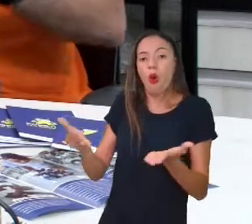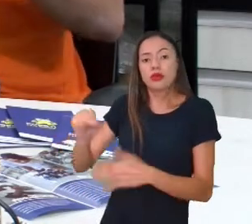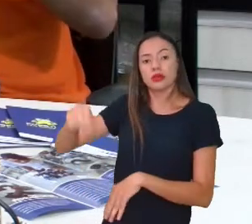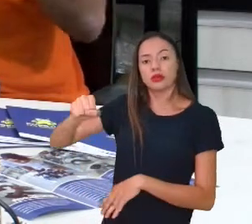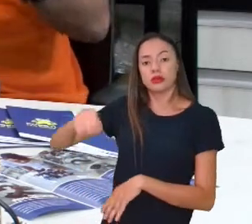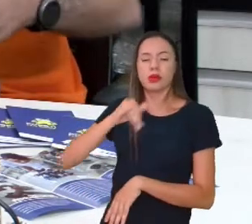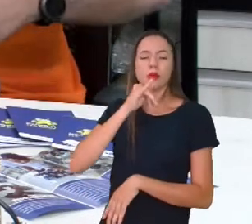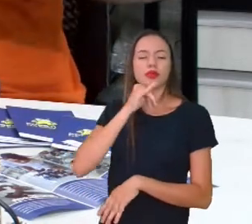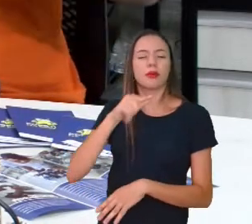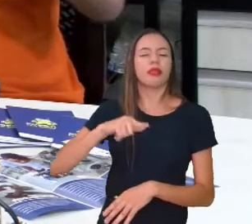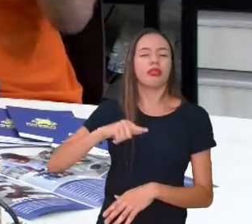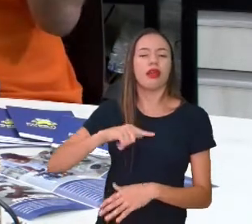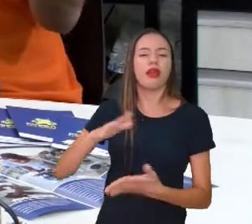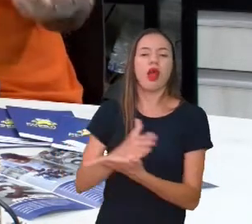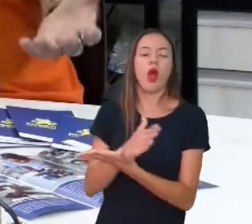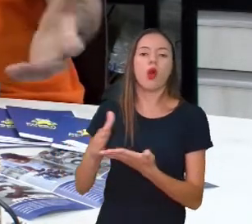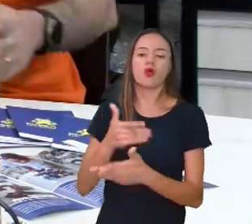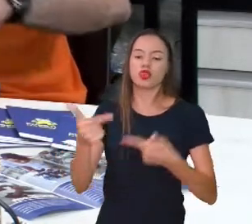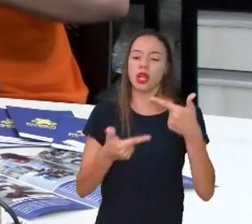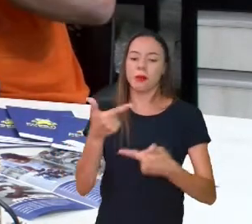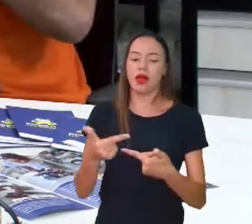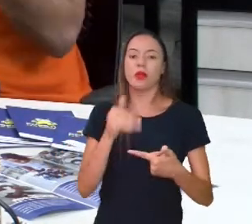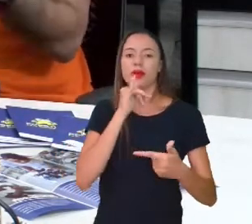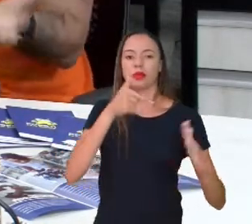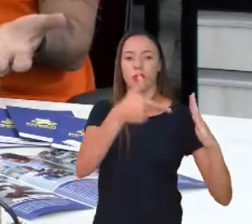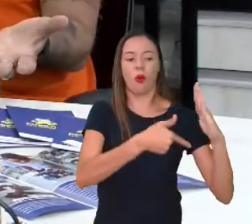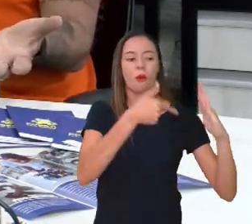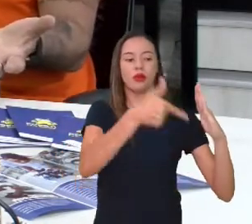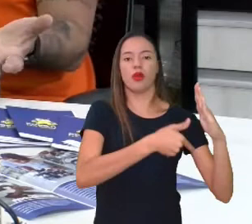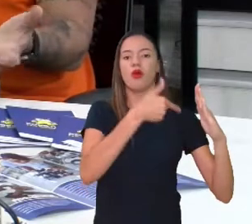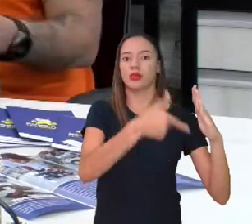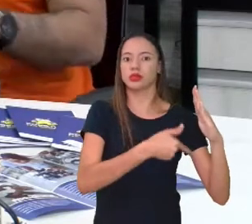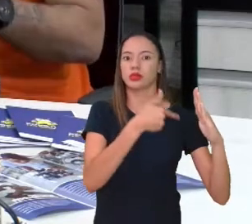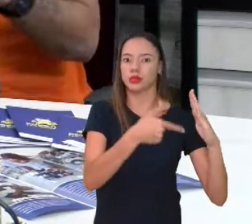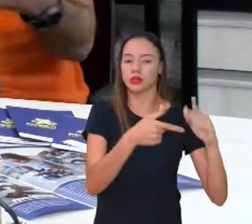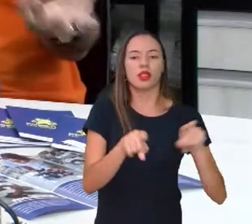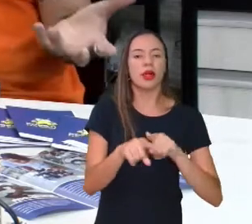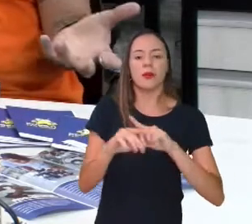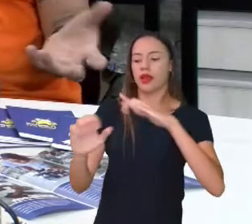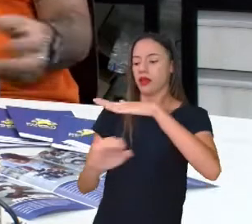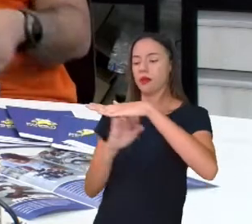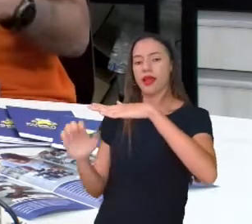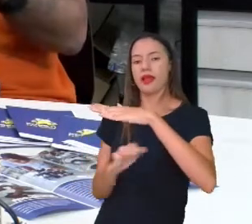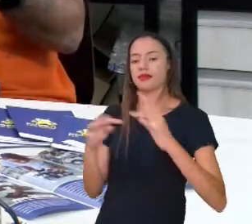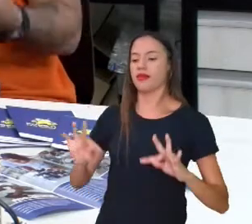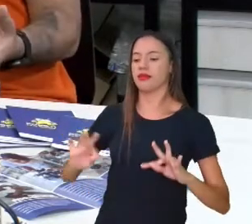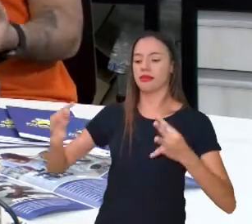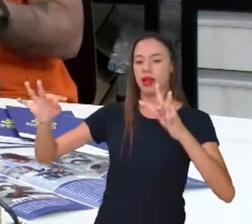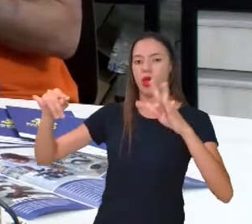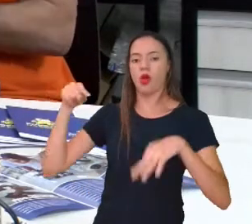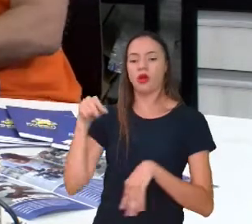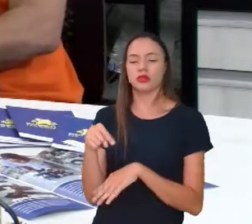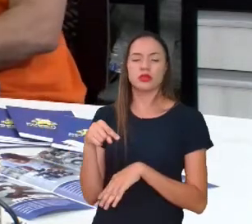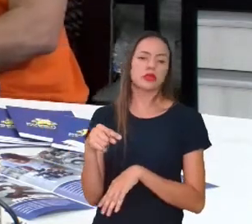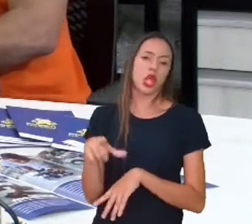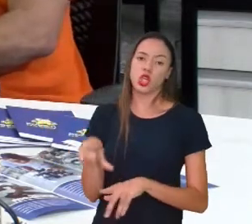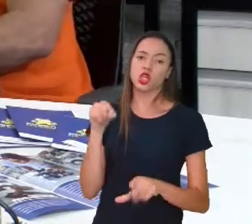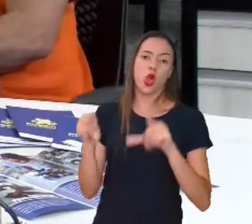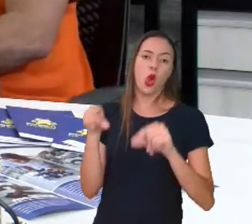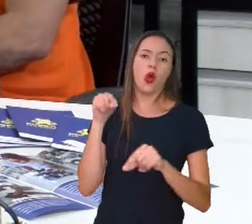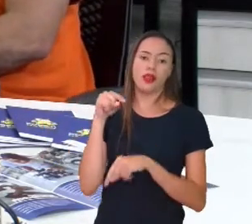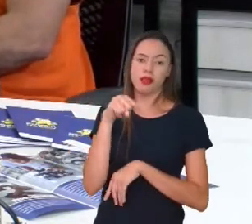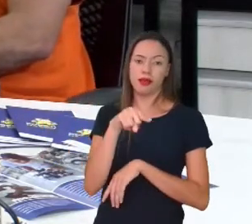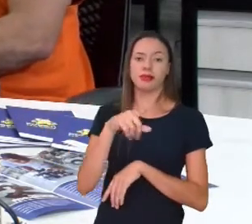prioridade agora às pessoas estarem em home office, né? As empresas de tecnologia muitas vezes optam por isso daí. E